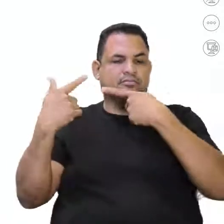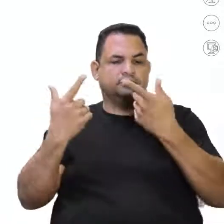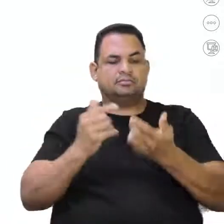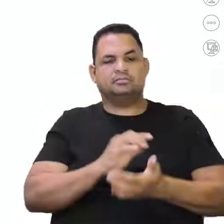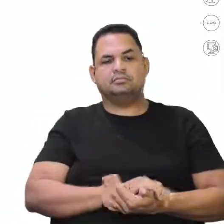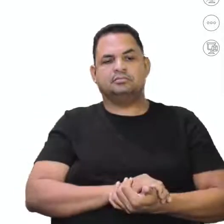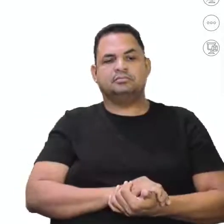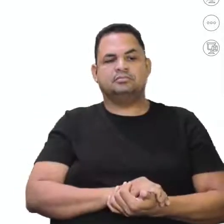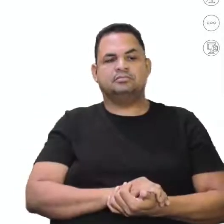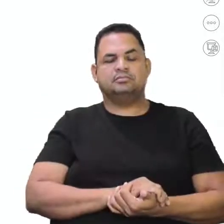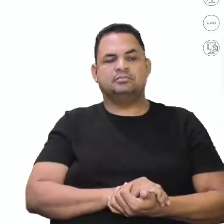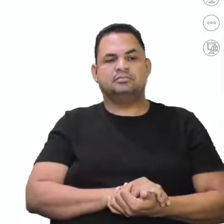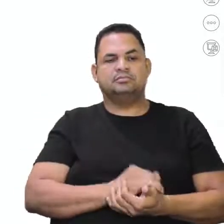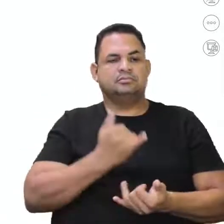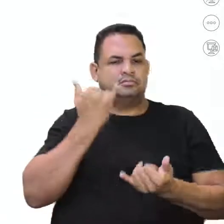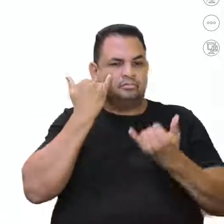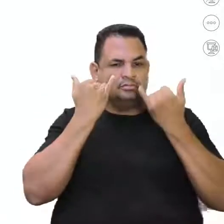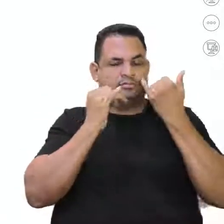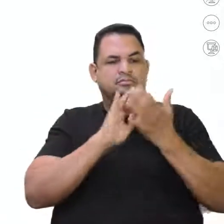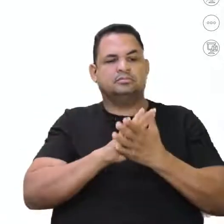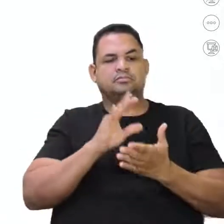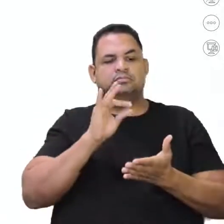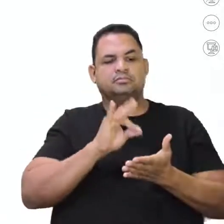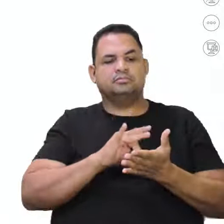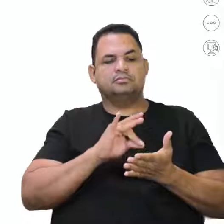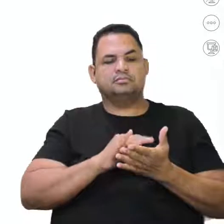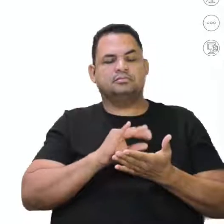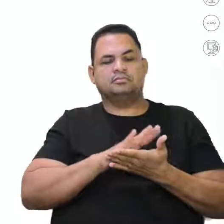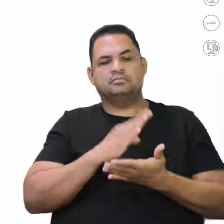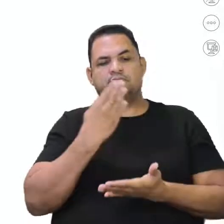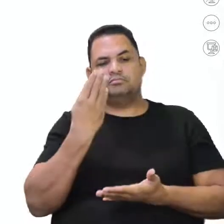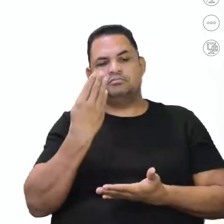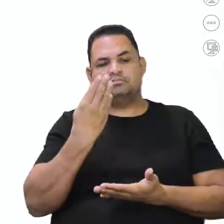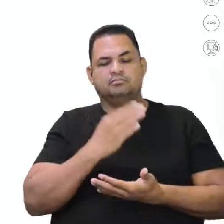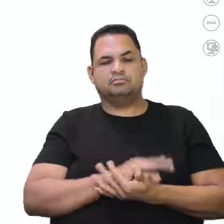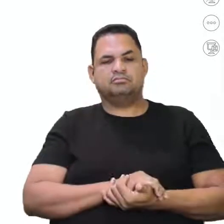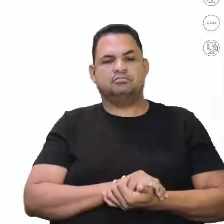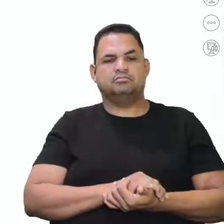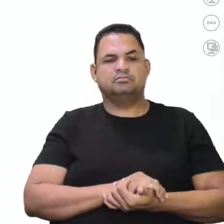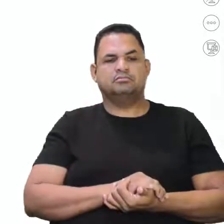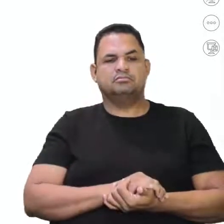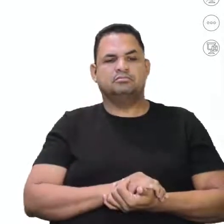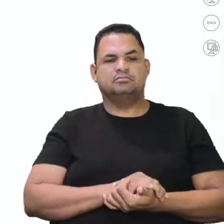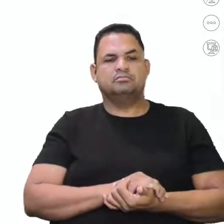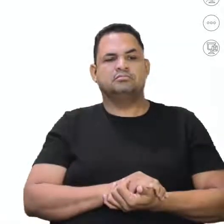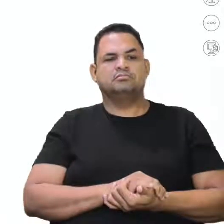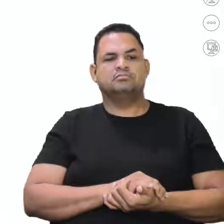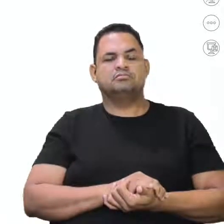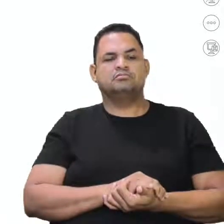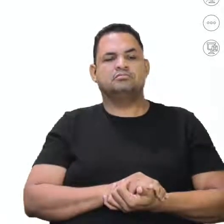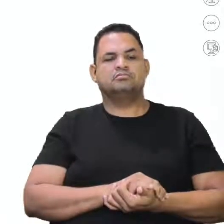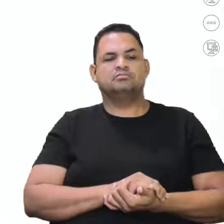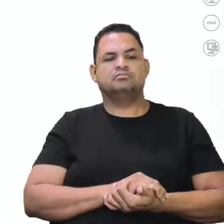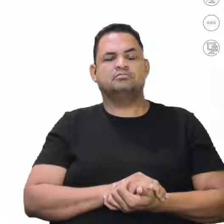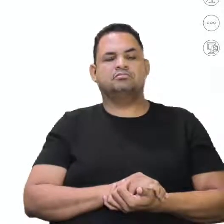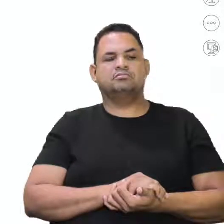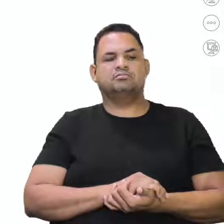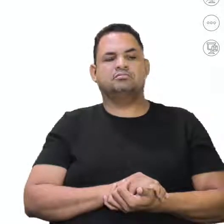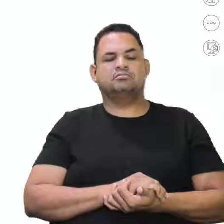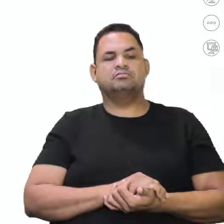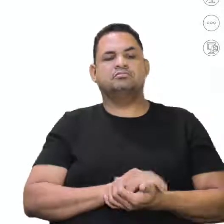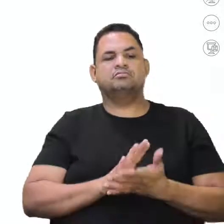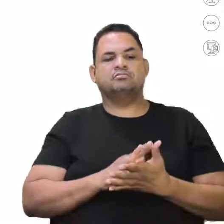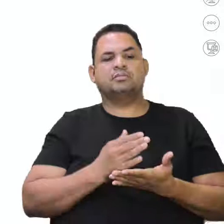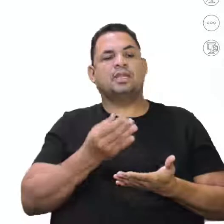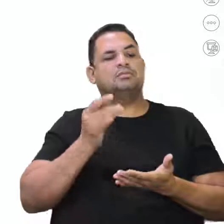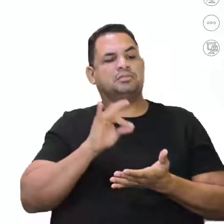né? Essa informação é falsa ou verdadeira? Essa informação, ela é verdadeira. True. Ela é